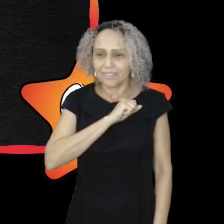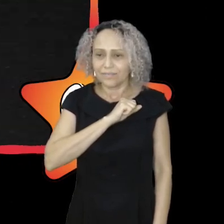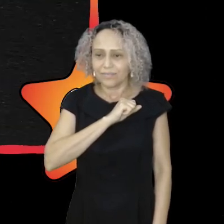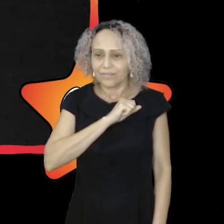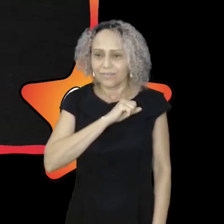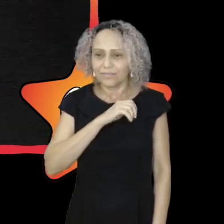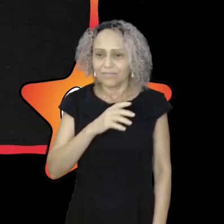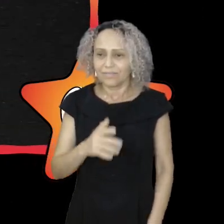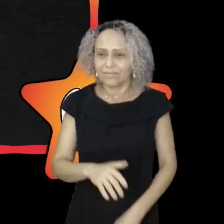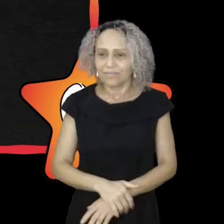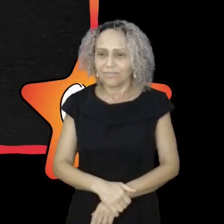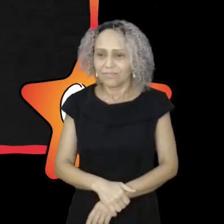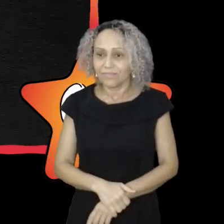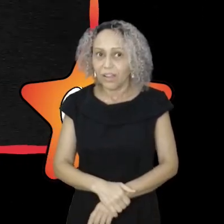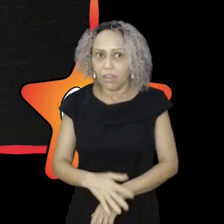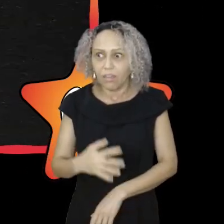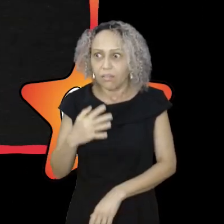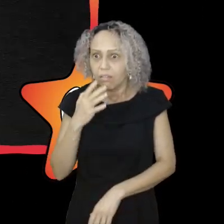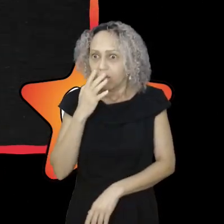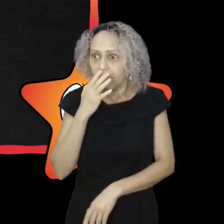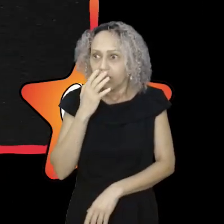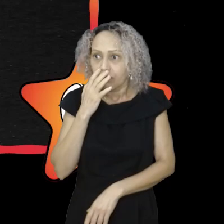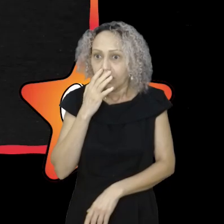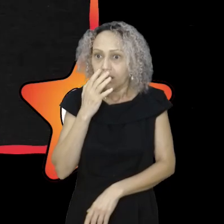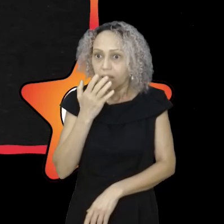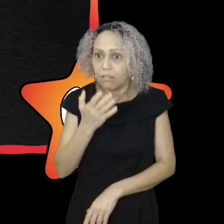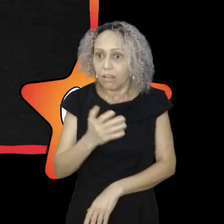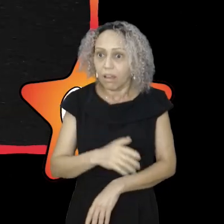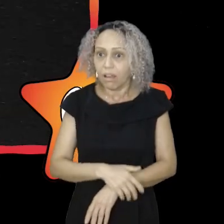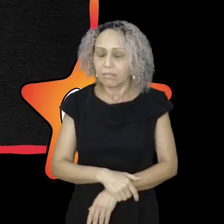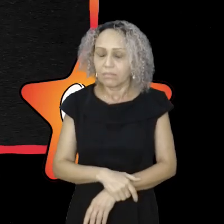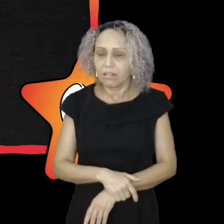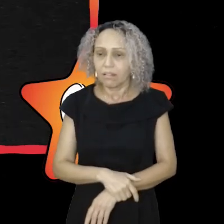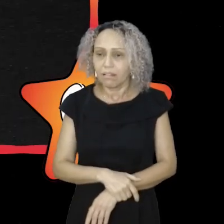Não, e eu fiquei muito impressionada.